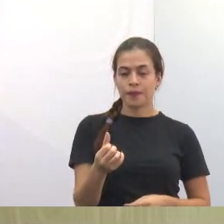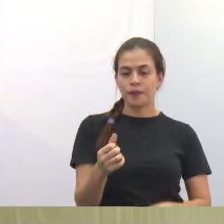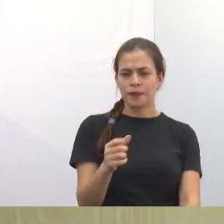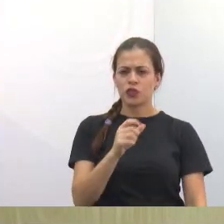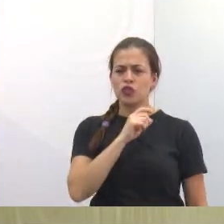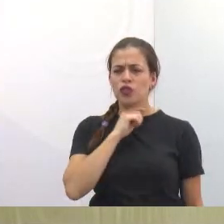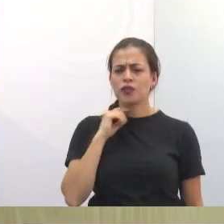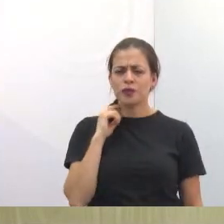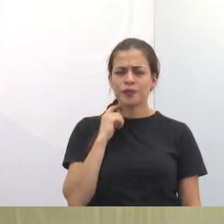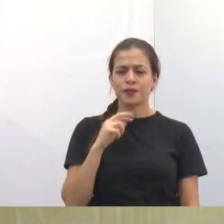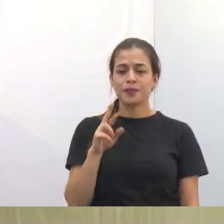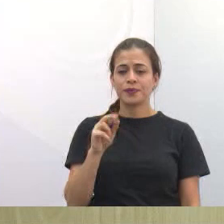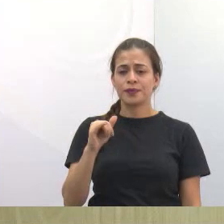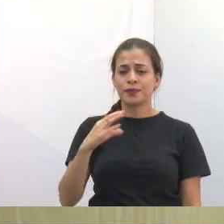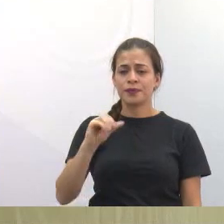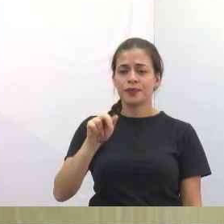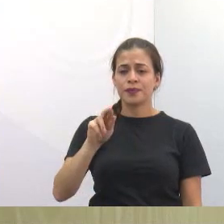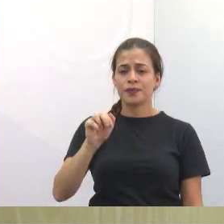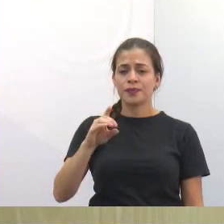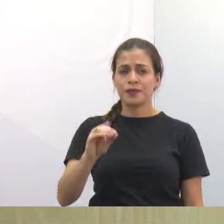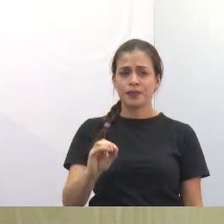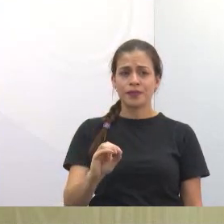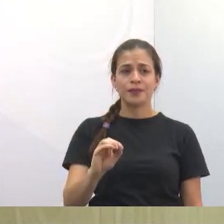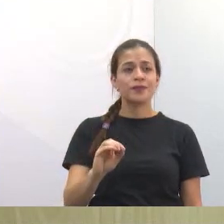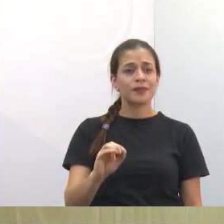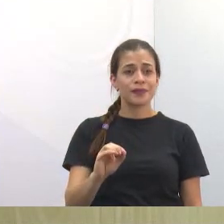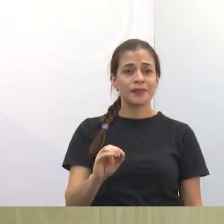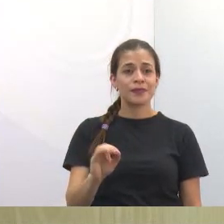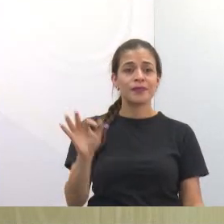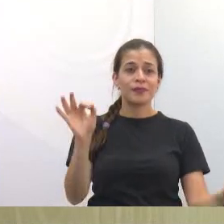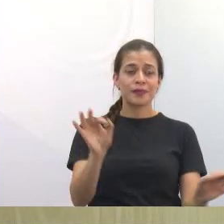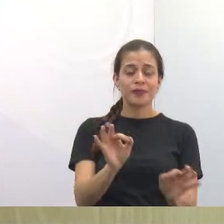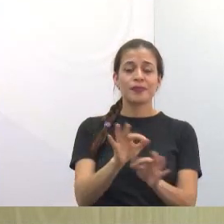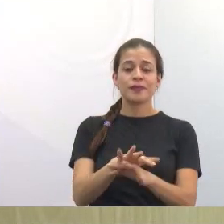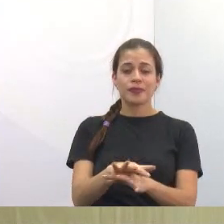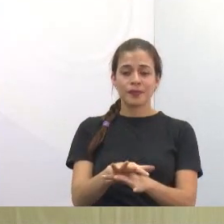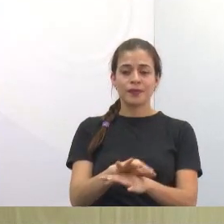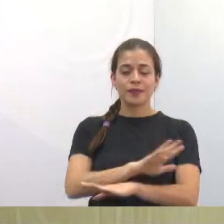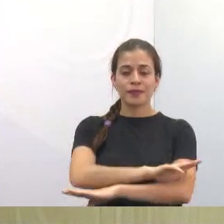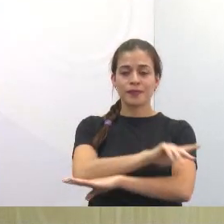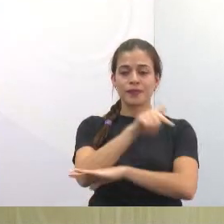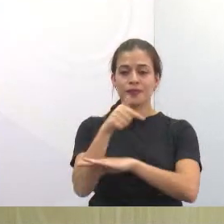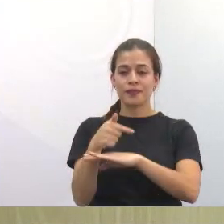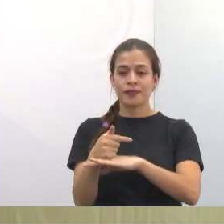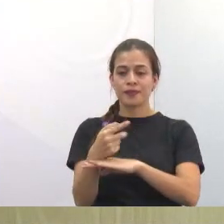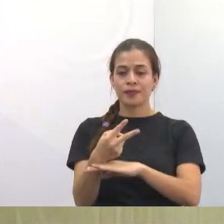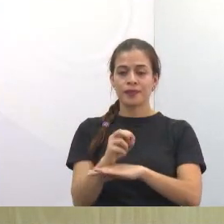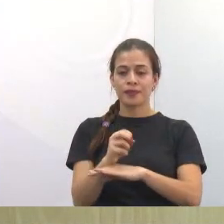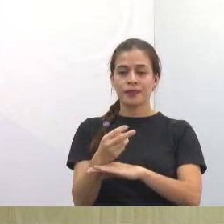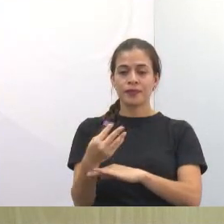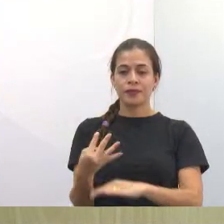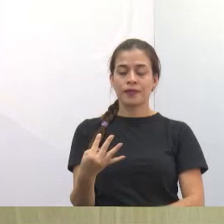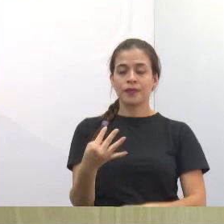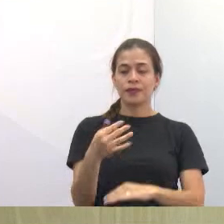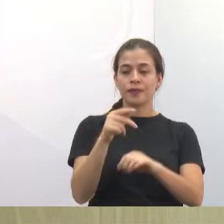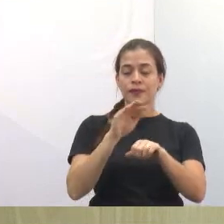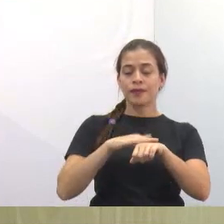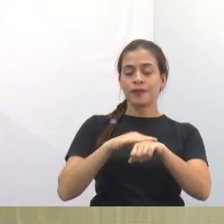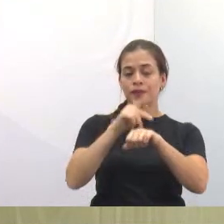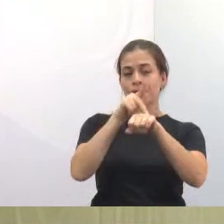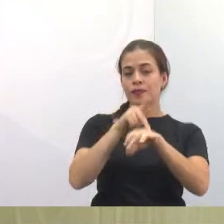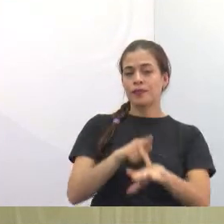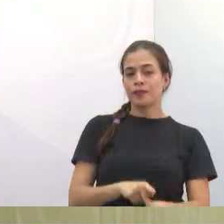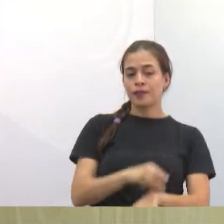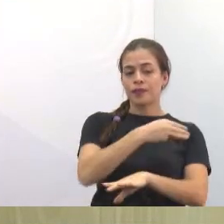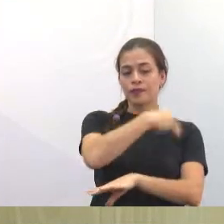missa presidida em 19 de julho de 2024, no encerramento do Cerco de Jericó 2024, realizado pela paróquia Maria